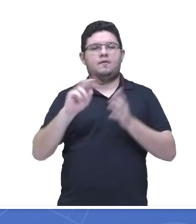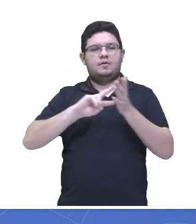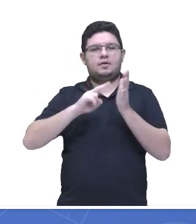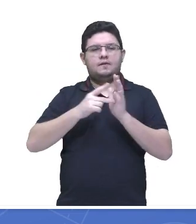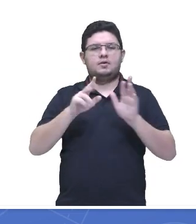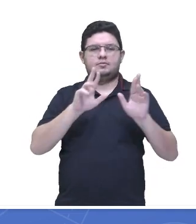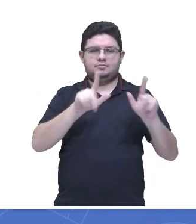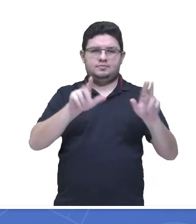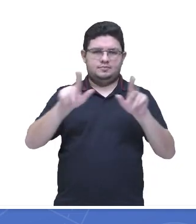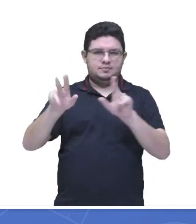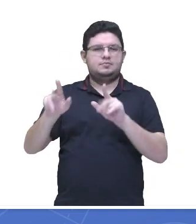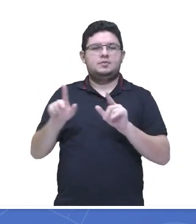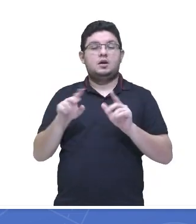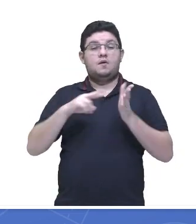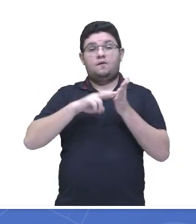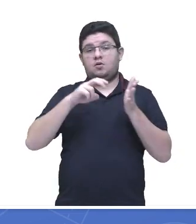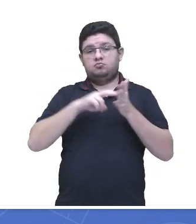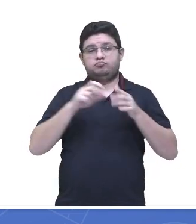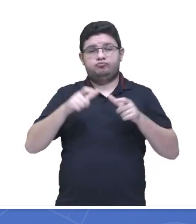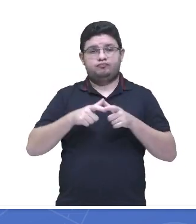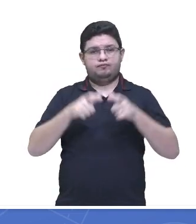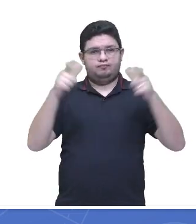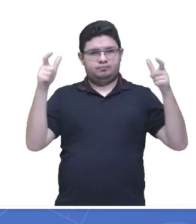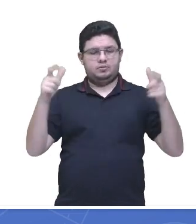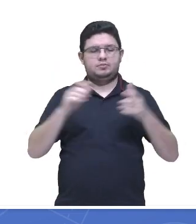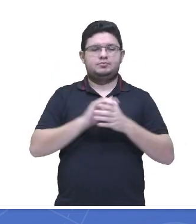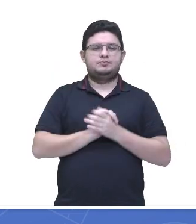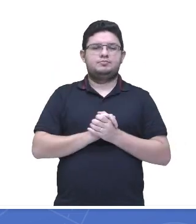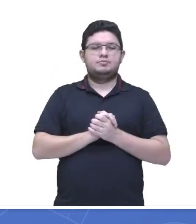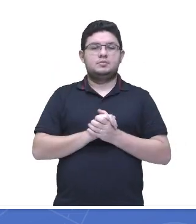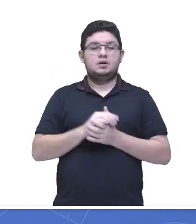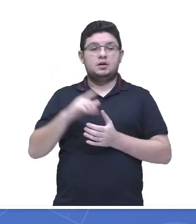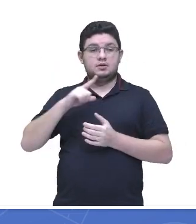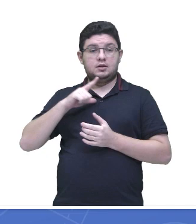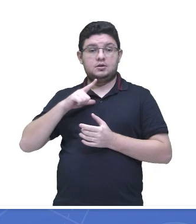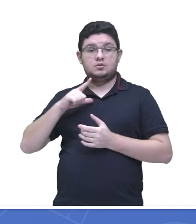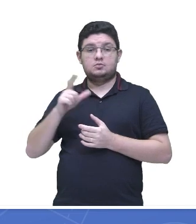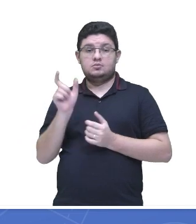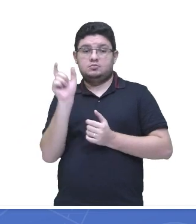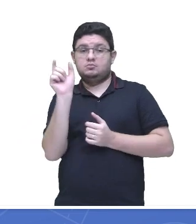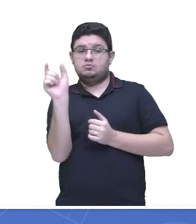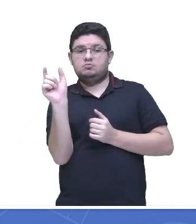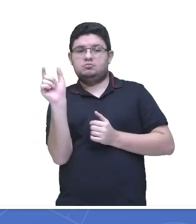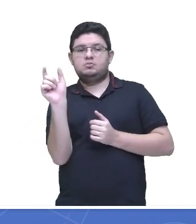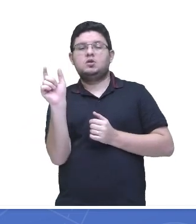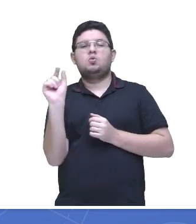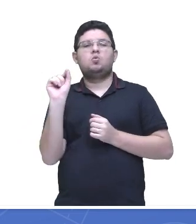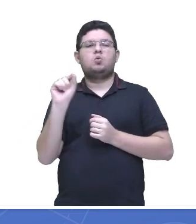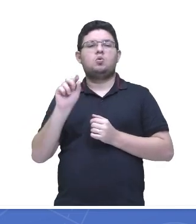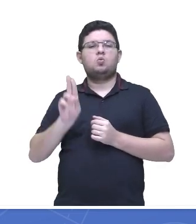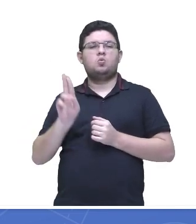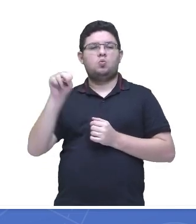vocabulário, aprendendo mais. Então eu tenho aqui um prefixo, tá? Prefix,